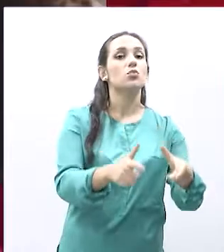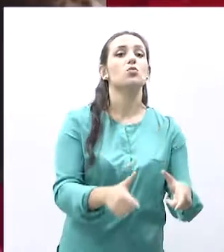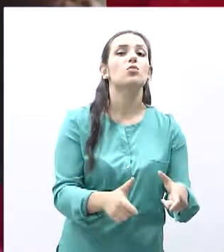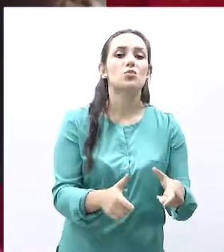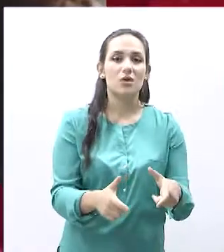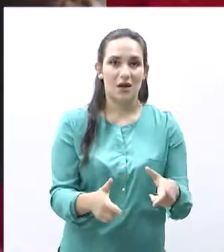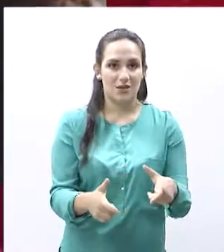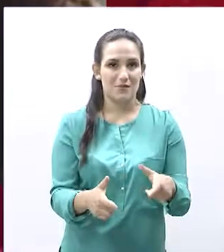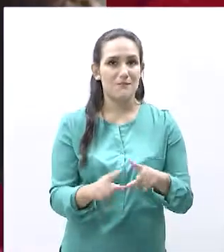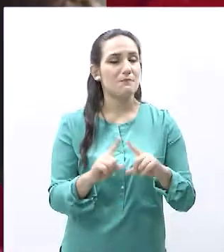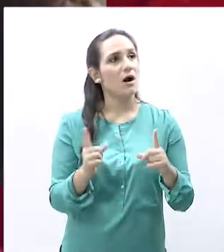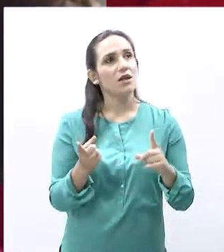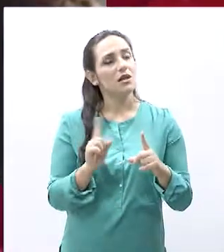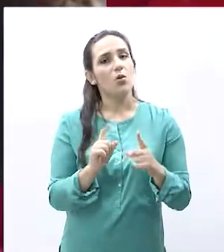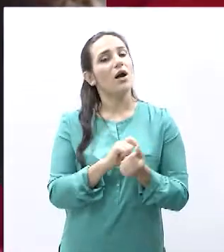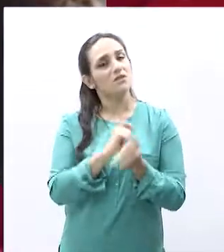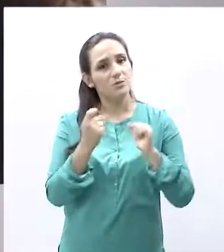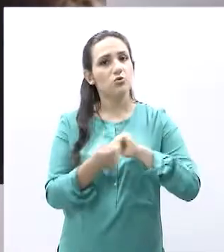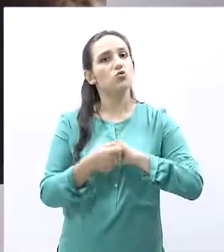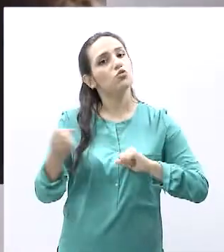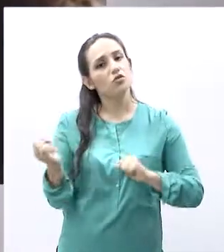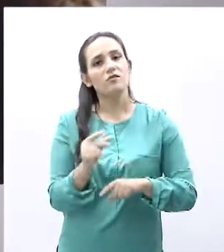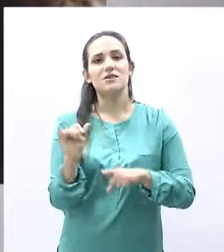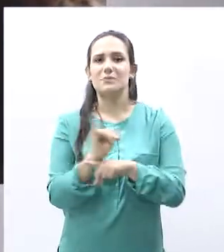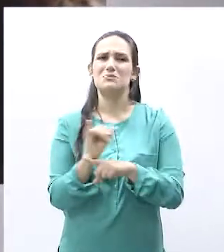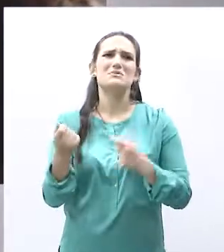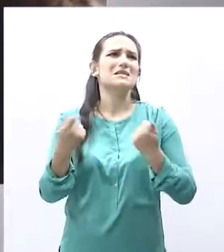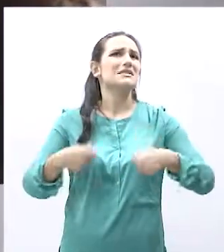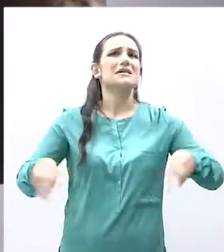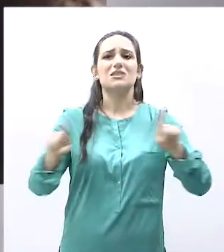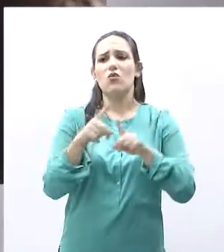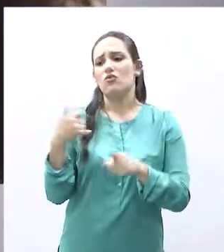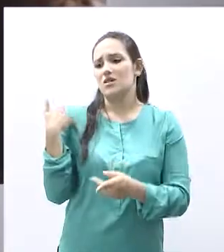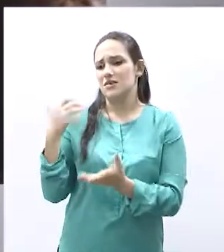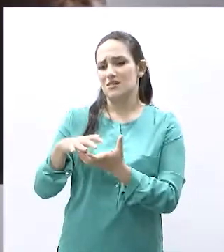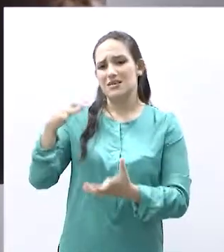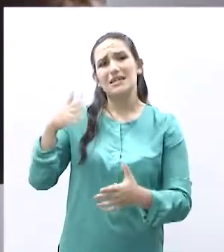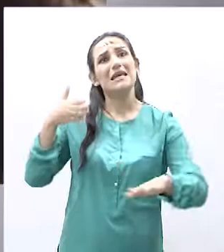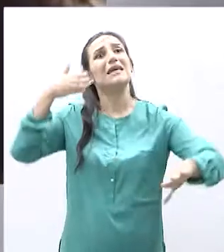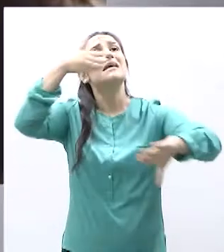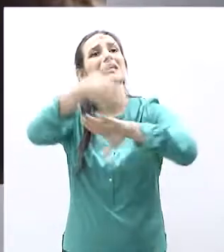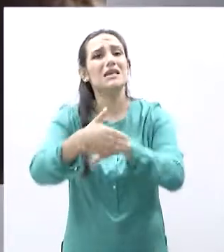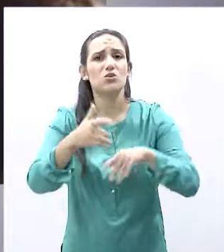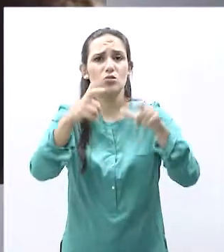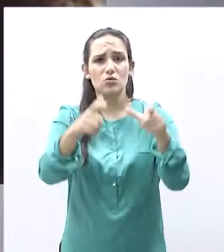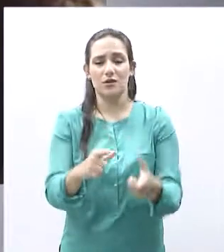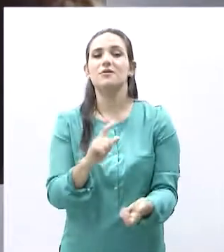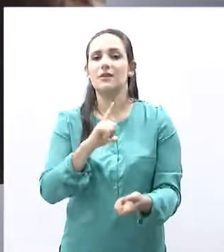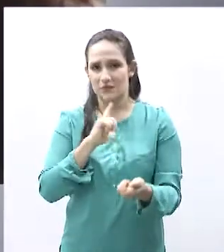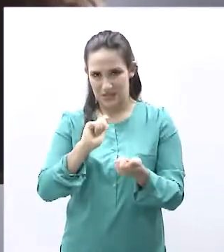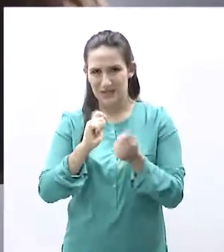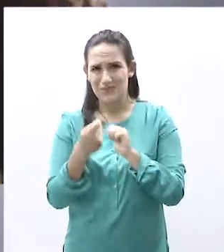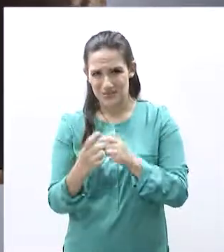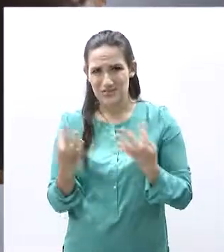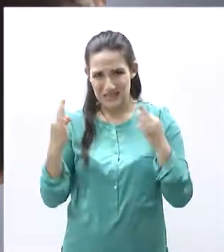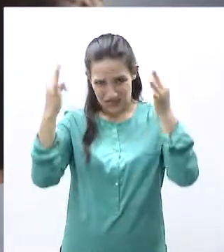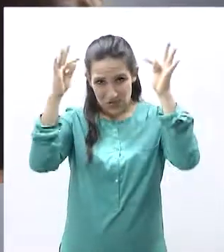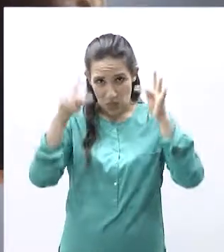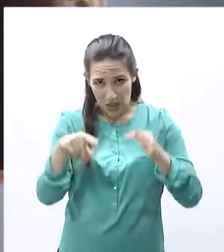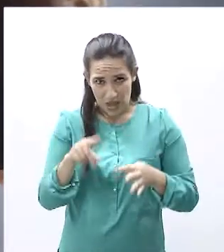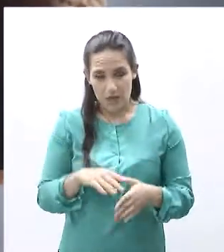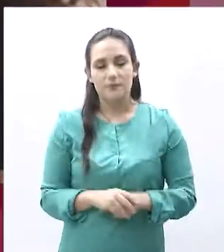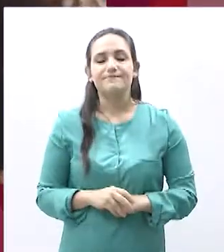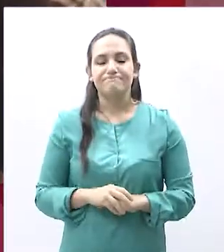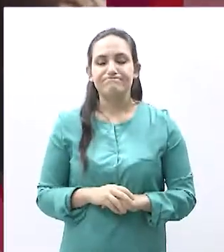de readequação, né, de estratégias novas para que esse público pudesse ser atendido, doutora Priscila? Bom,